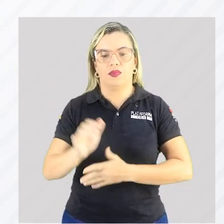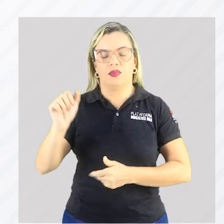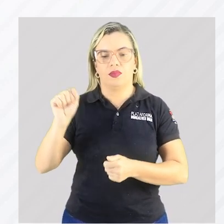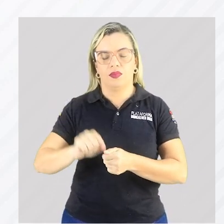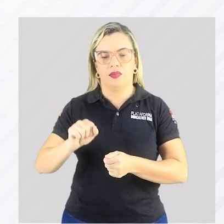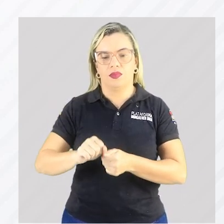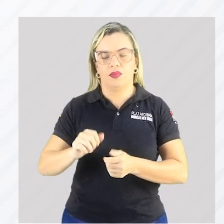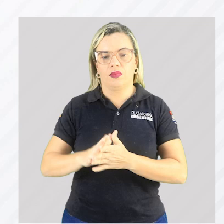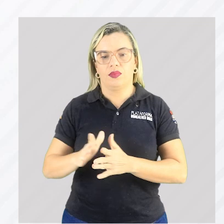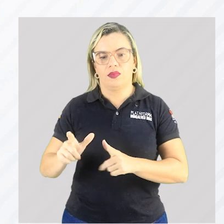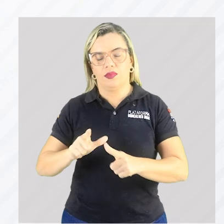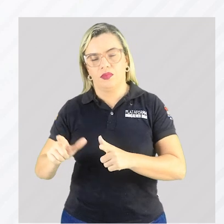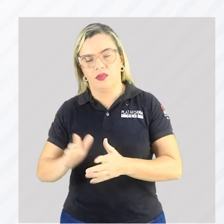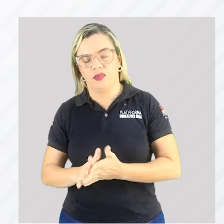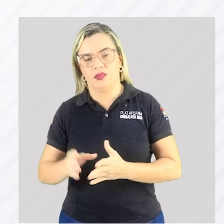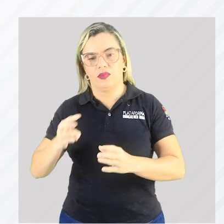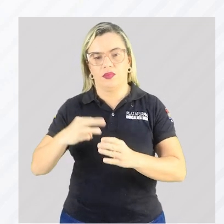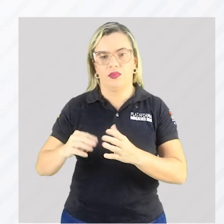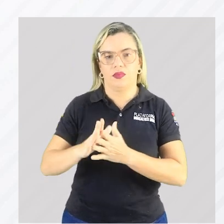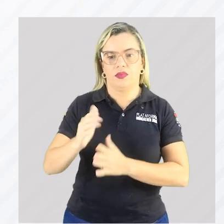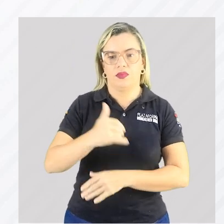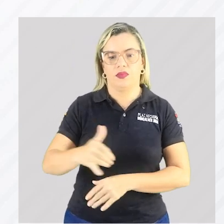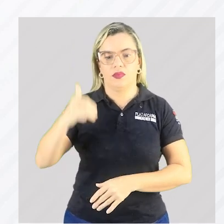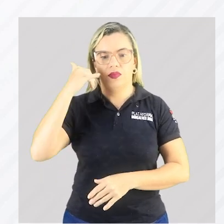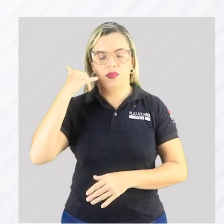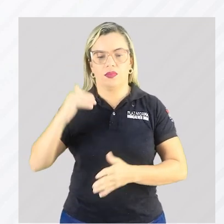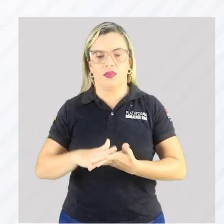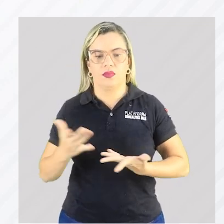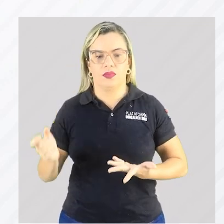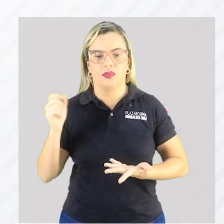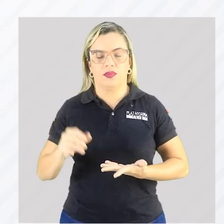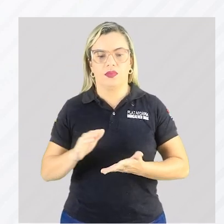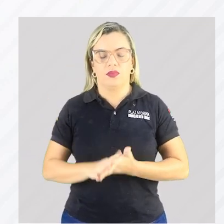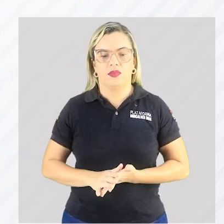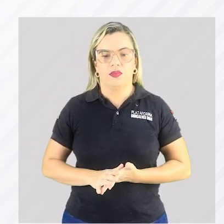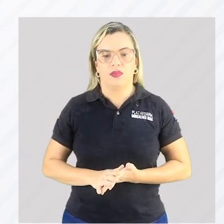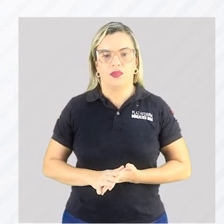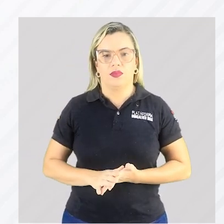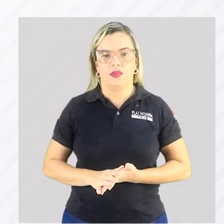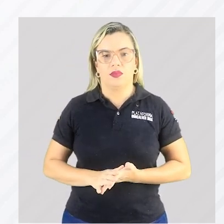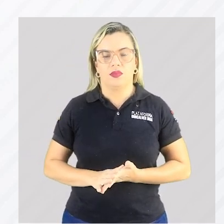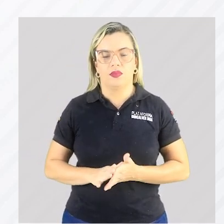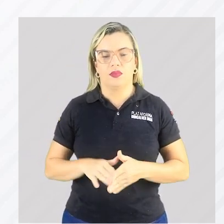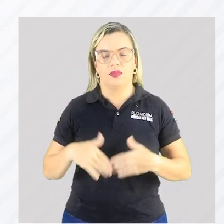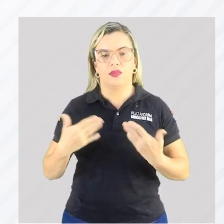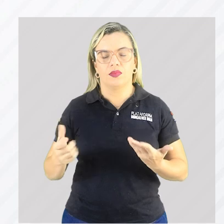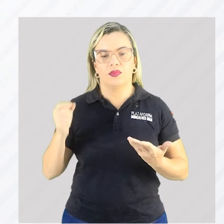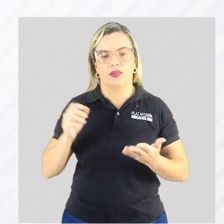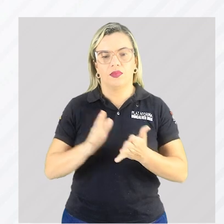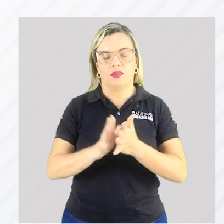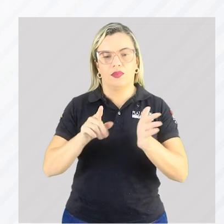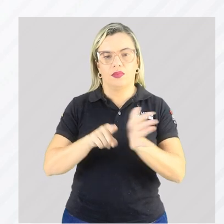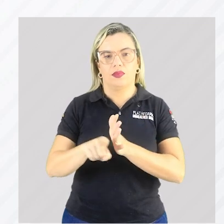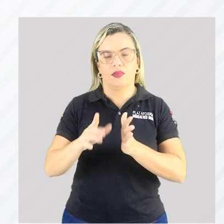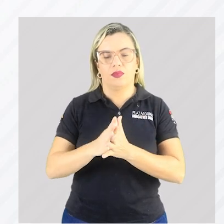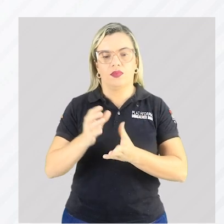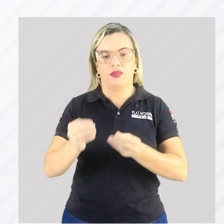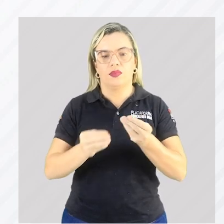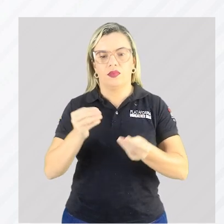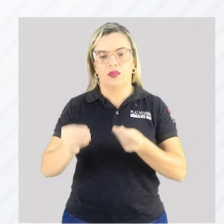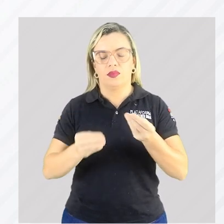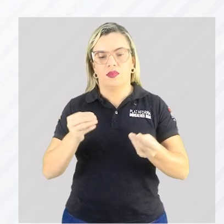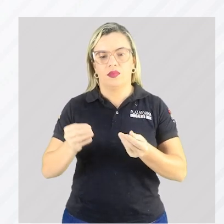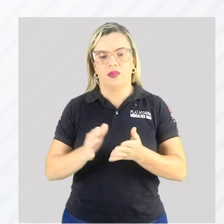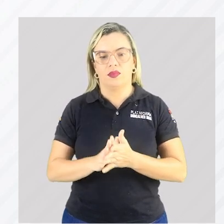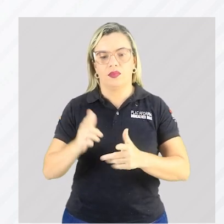Y, certo? Para executar a mesma tarefa. Então, olha só. Pergunta, comando da questão.